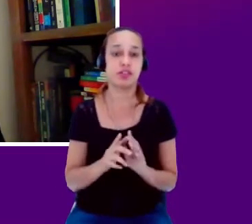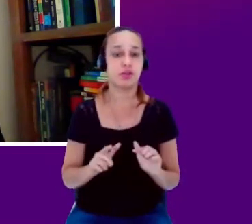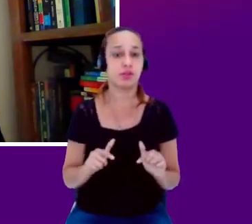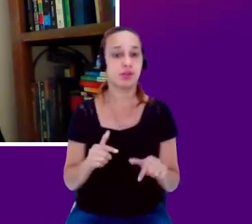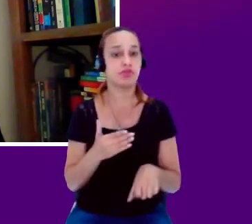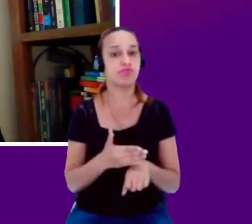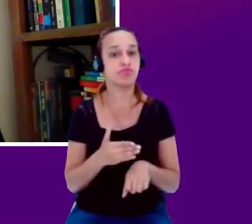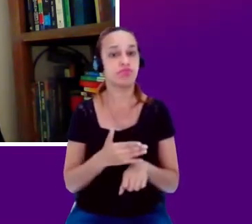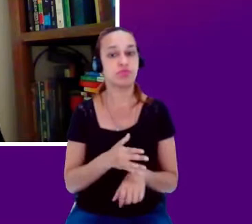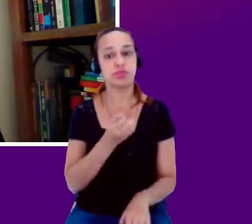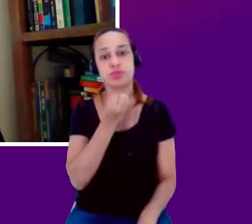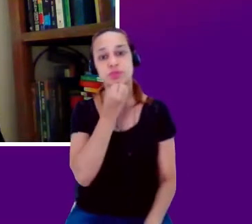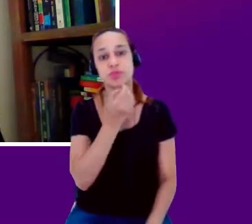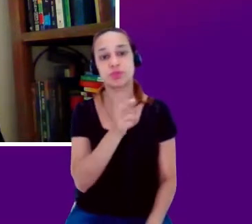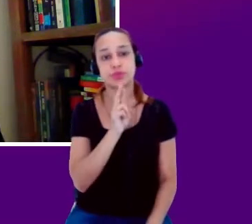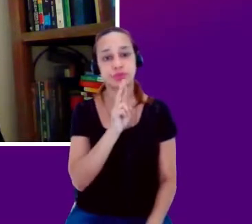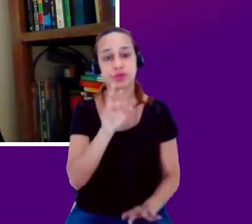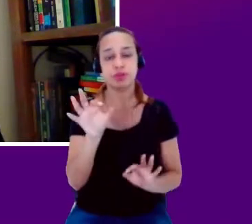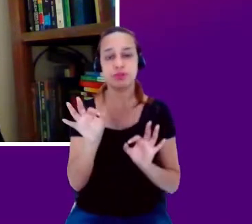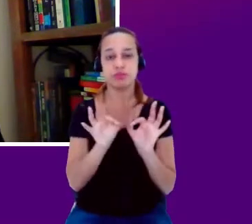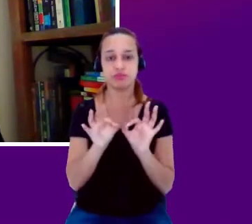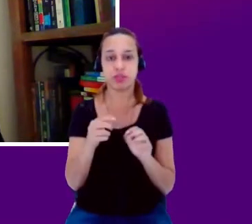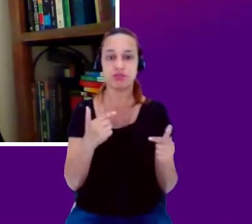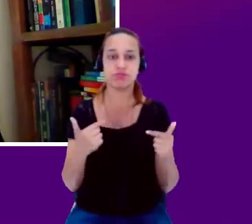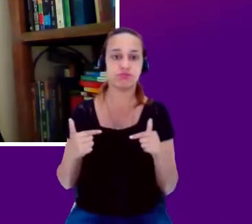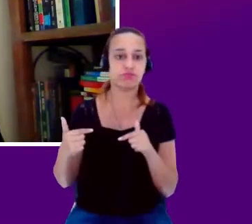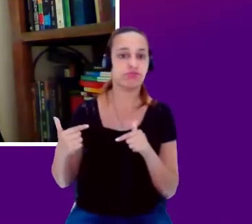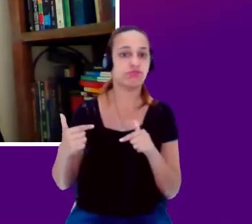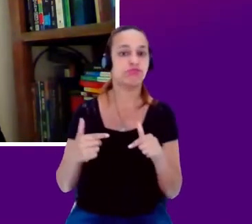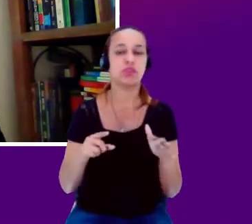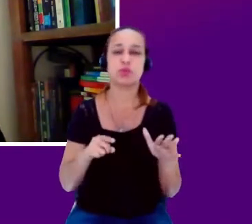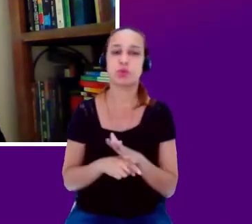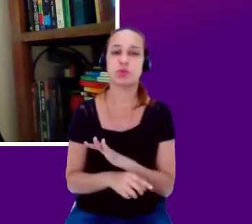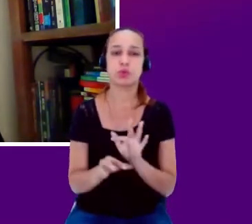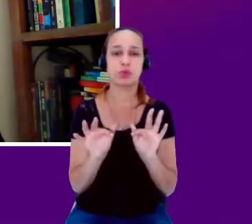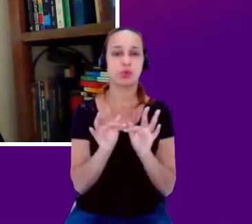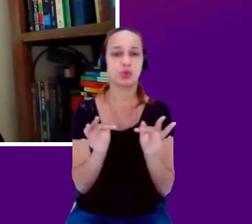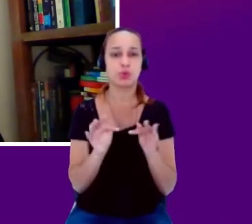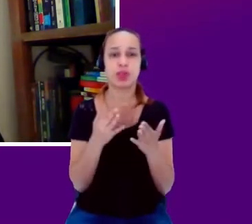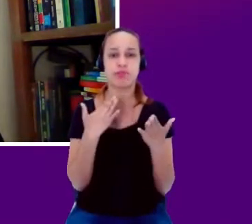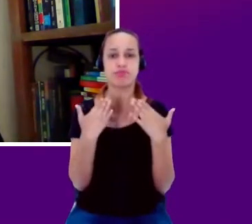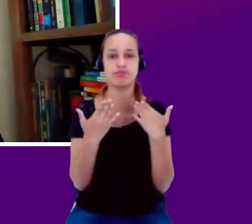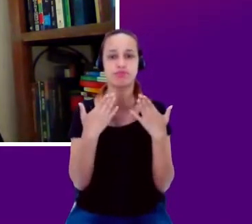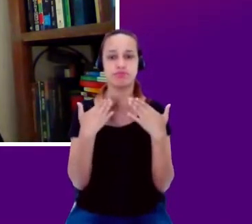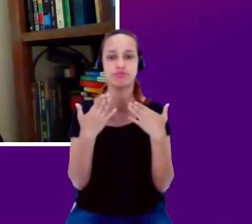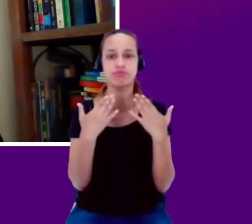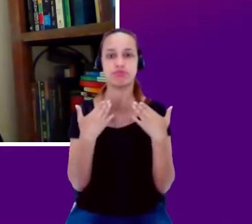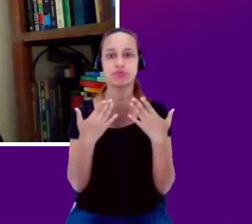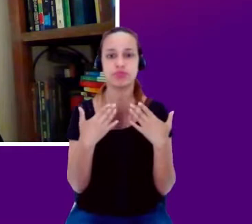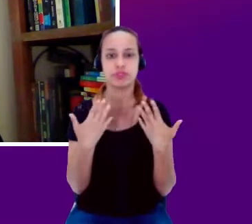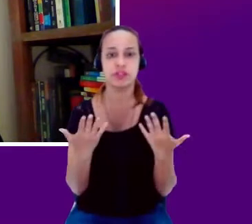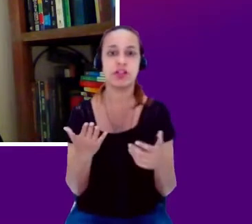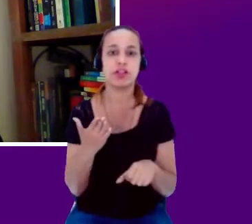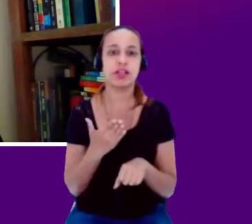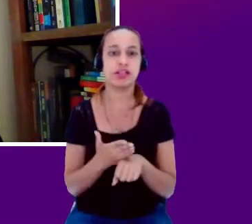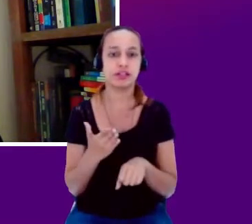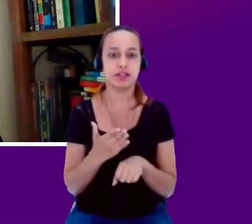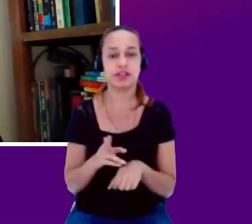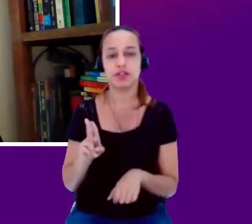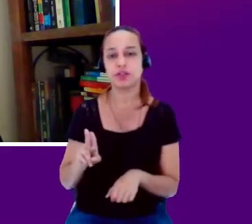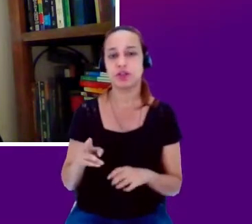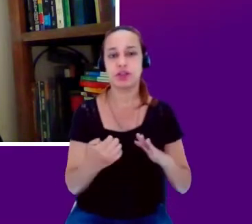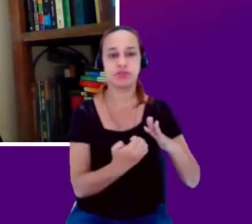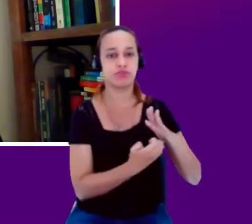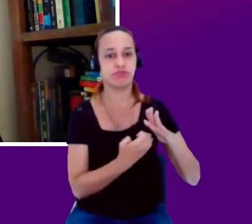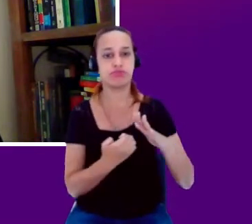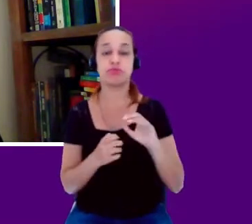resultado de um trabalho longo, profundo, detalhado, de diálogo com as praticantes de seguro, com as empresas de